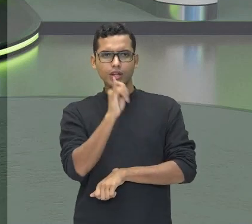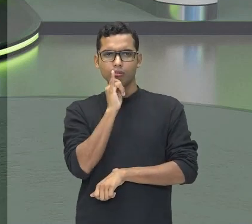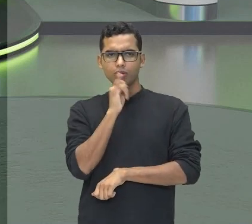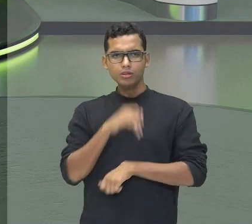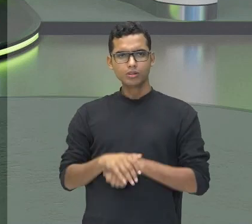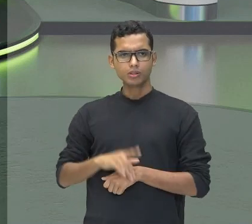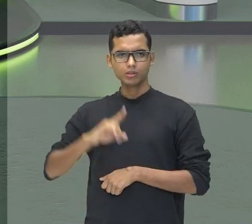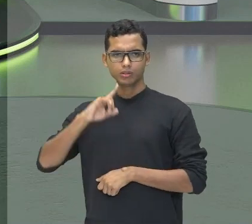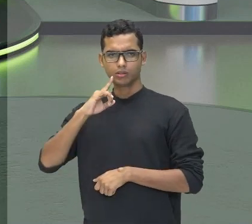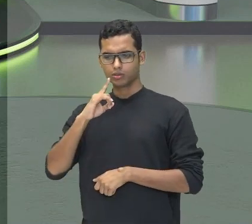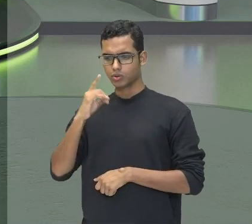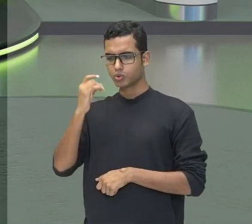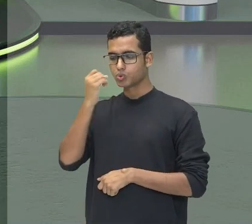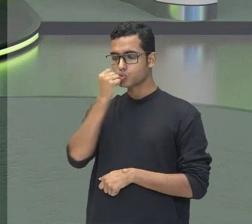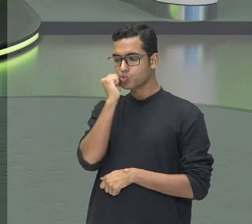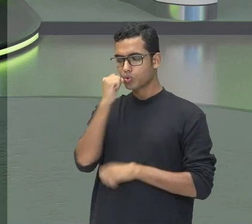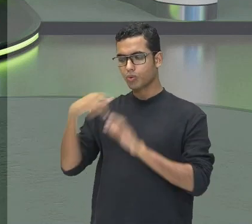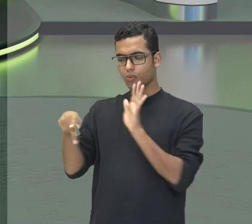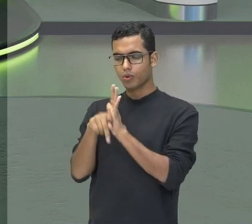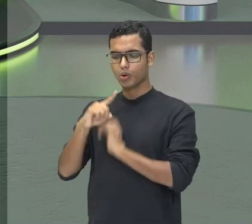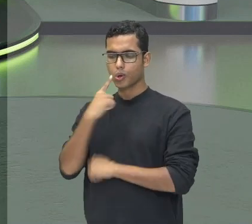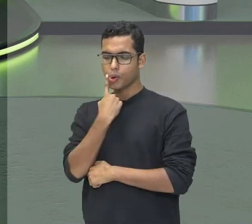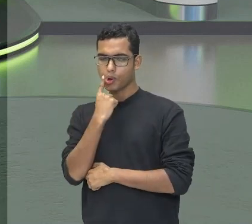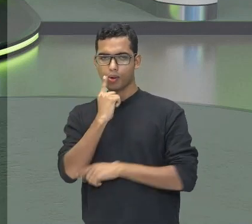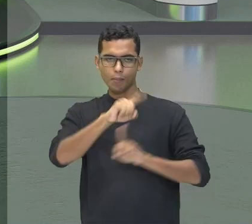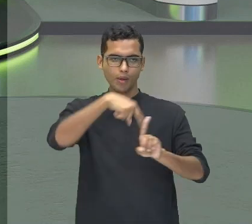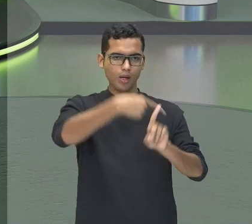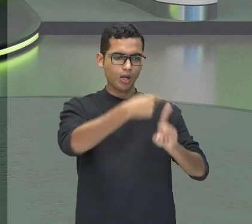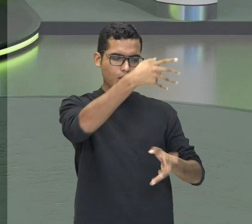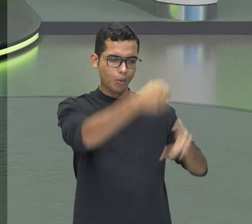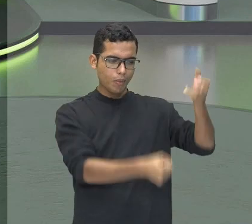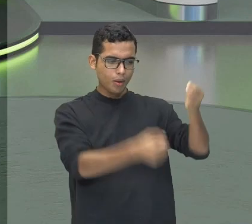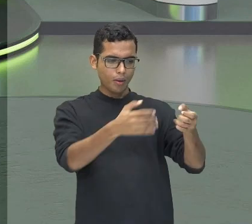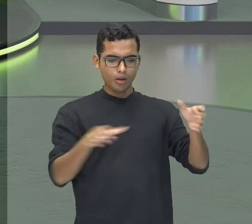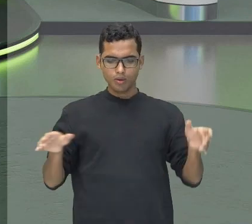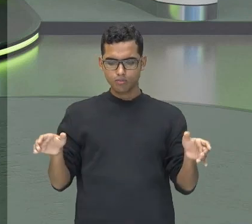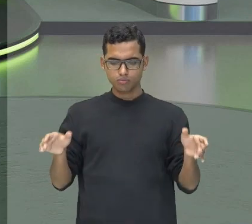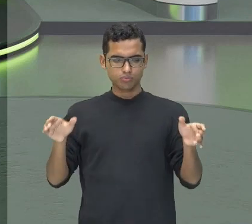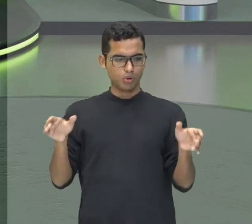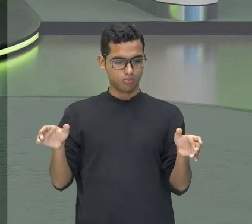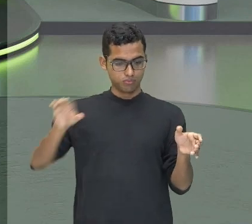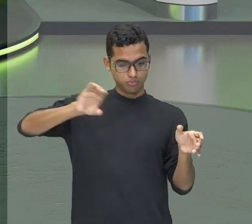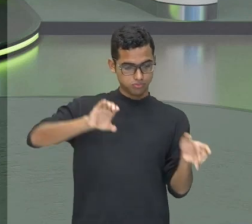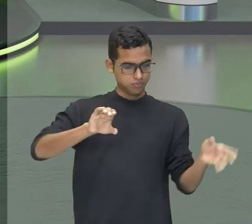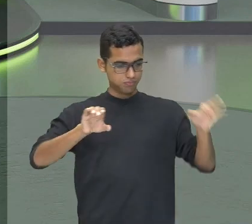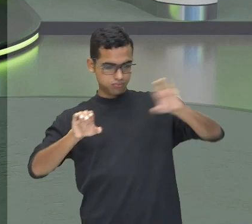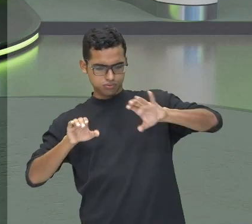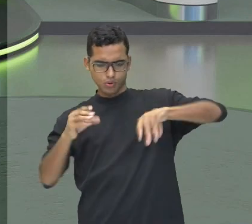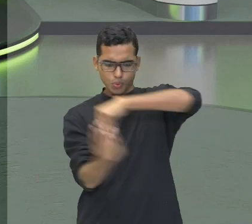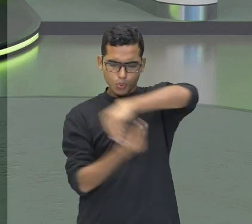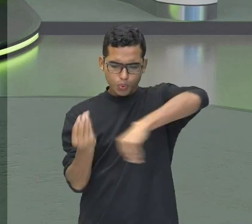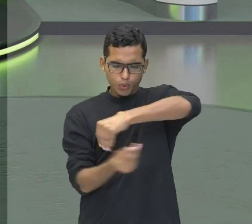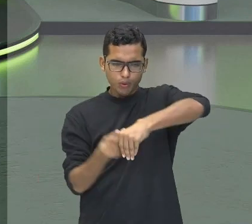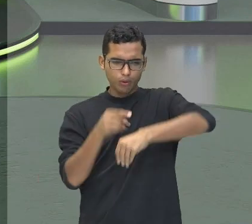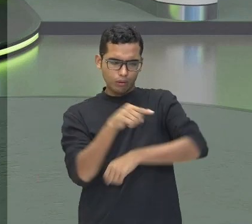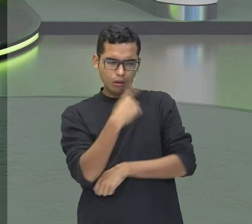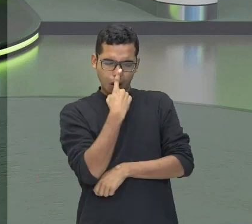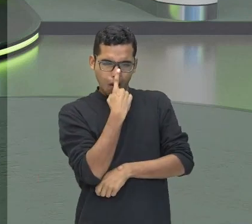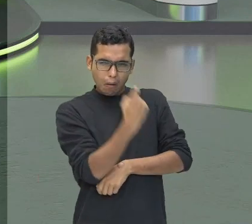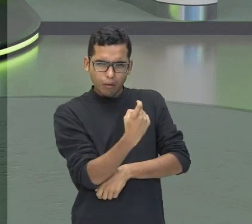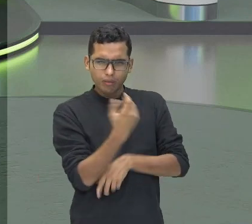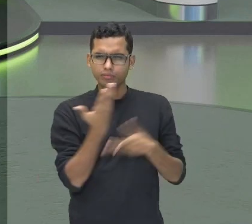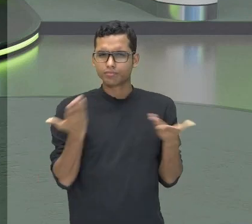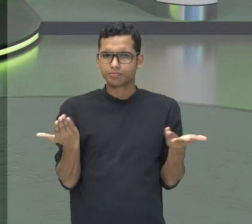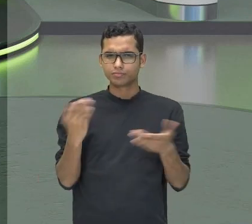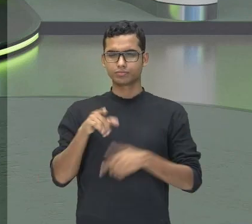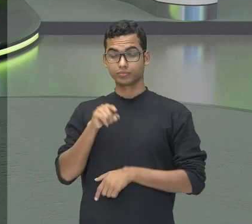misturá-lo com o suco de limão? O limão, ele tem um gosto azedo porque ele tem